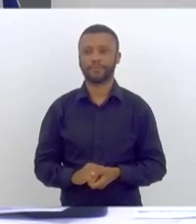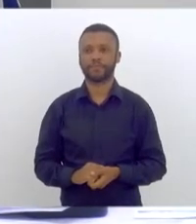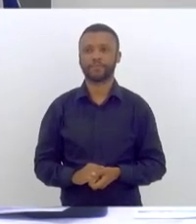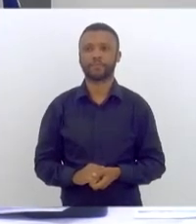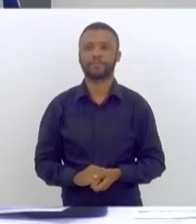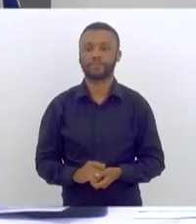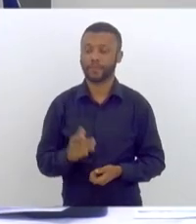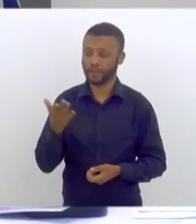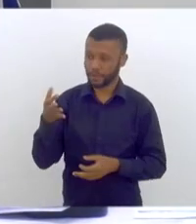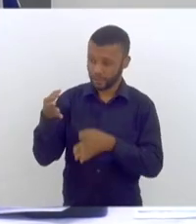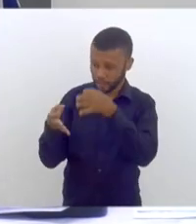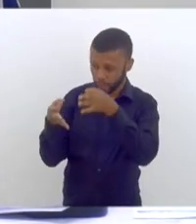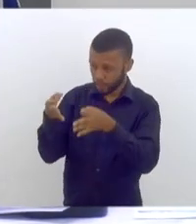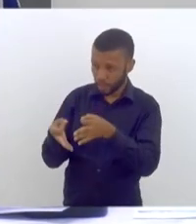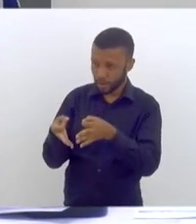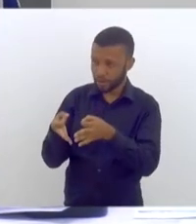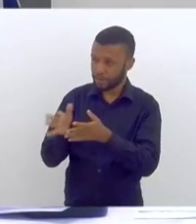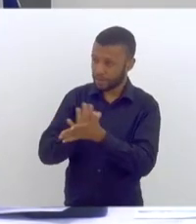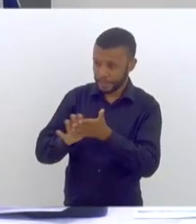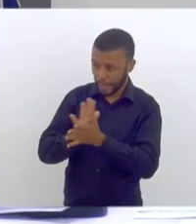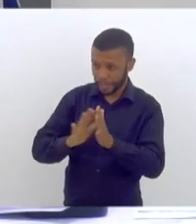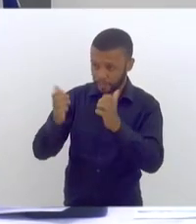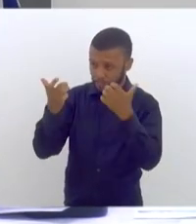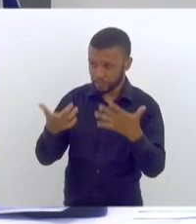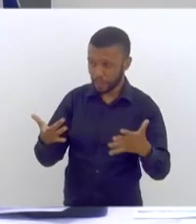tribunal mais nada